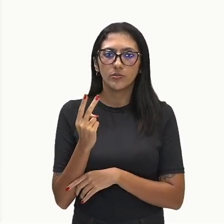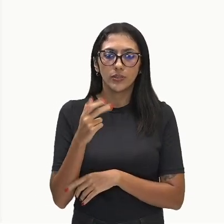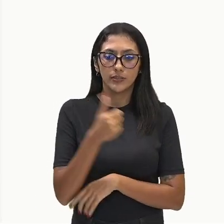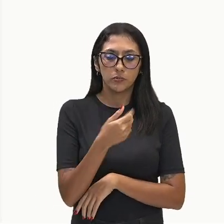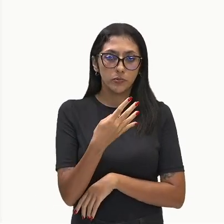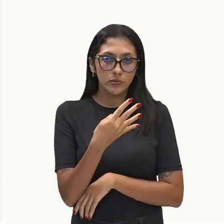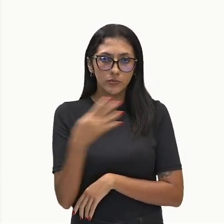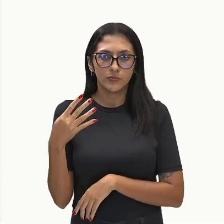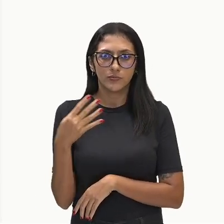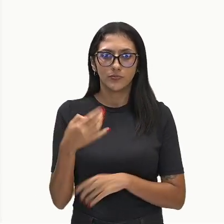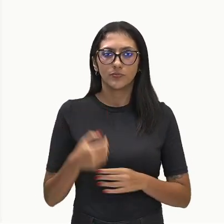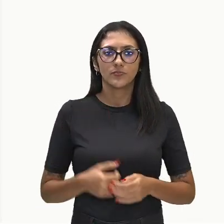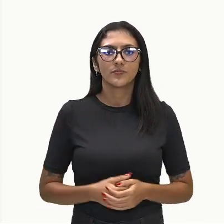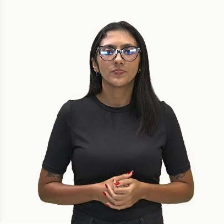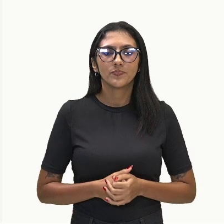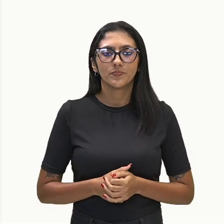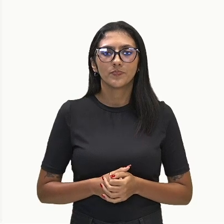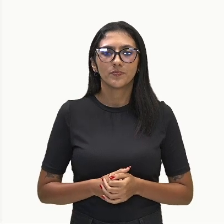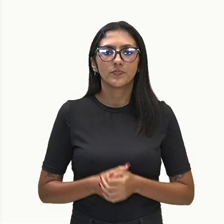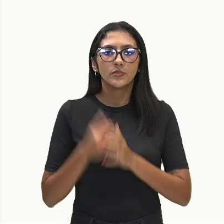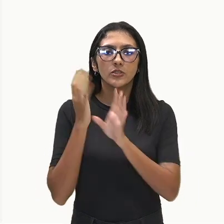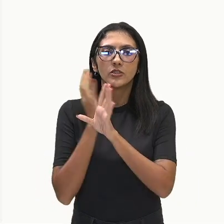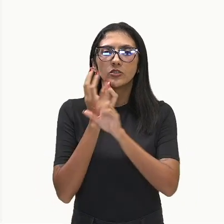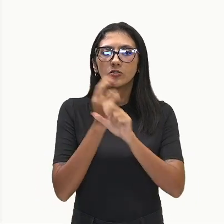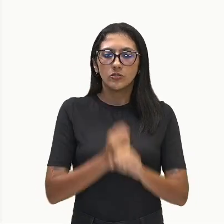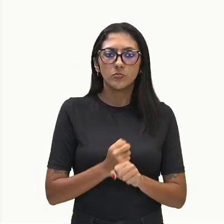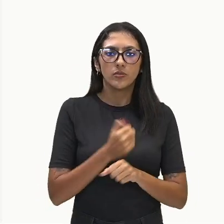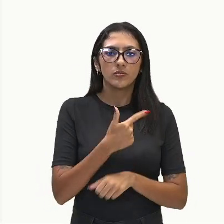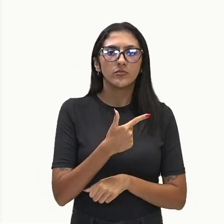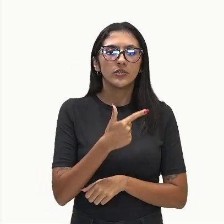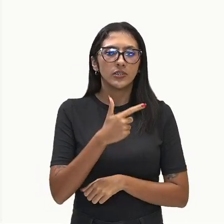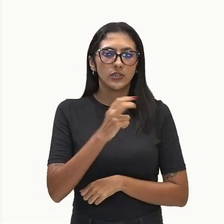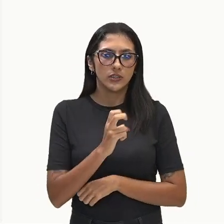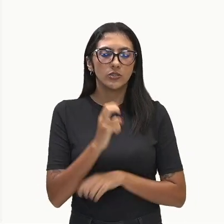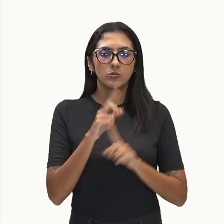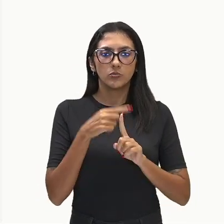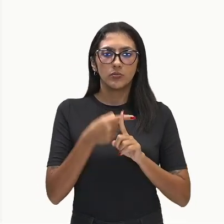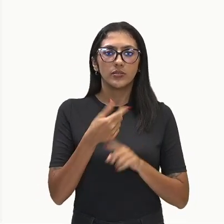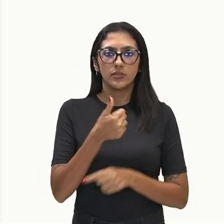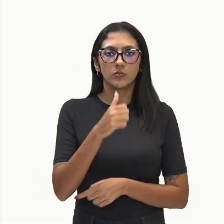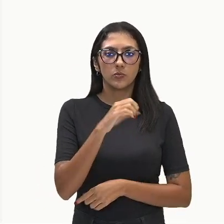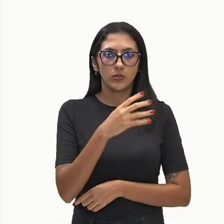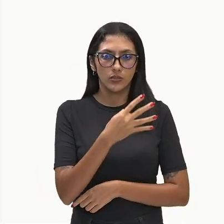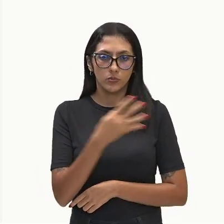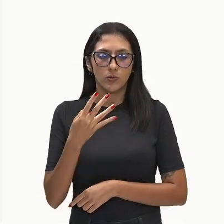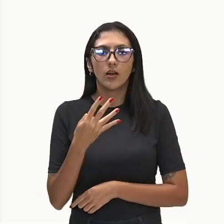144. Somando 25 com 144, a gente obtém